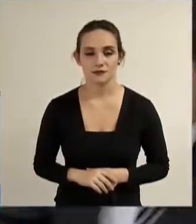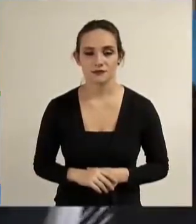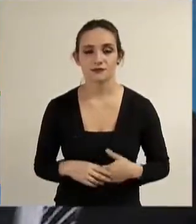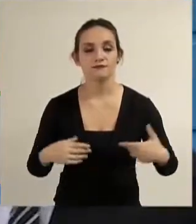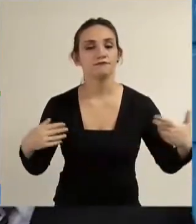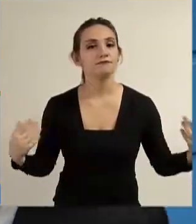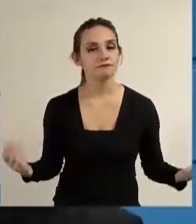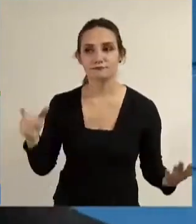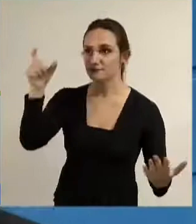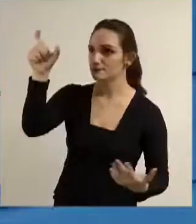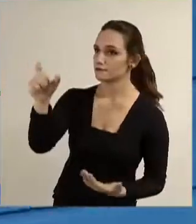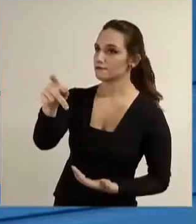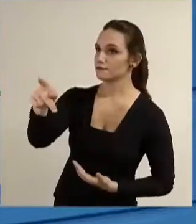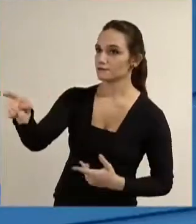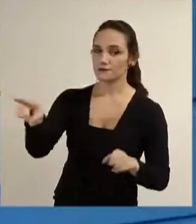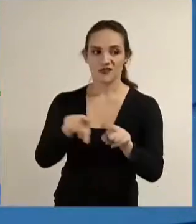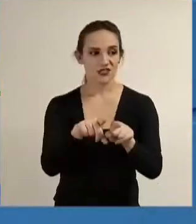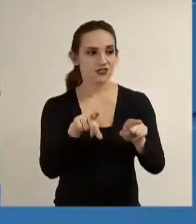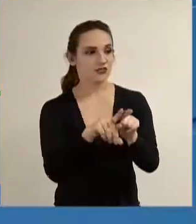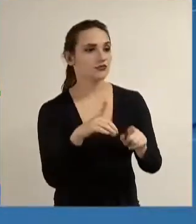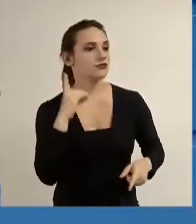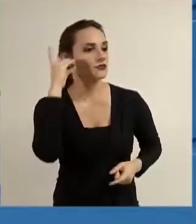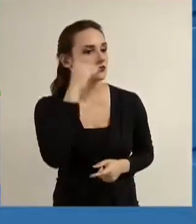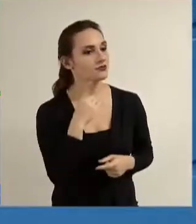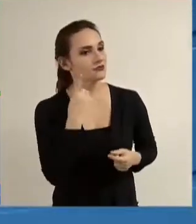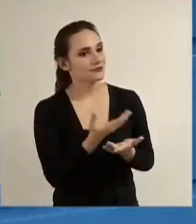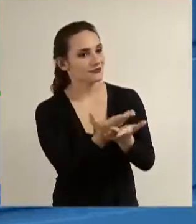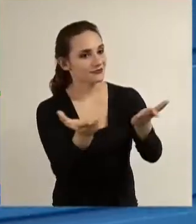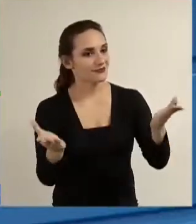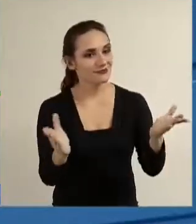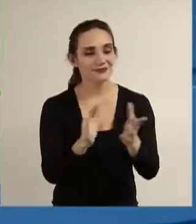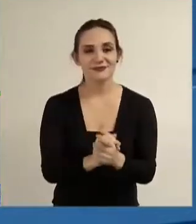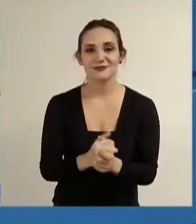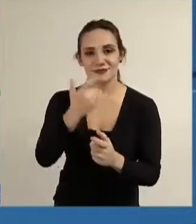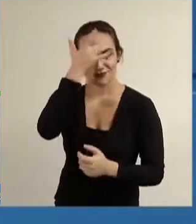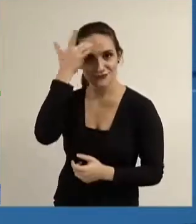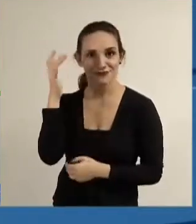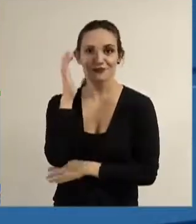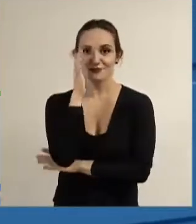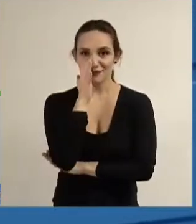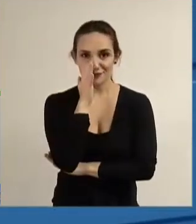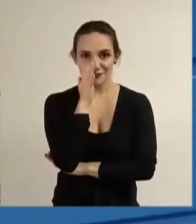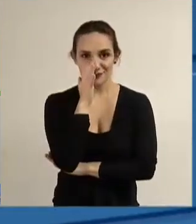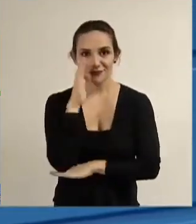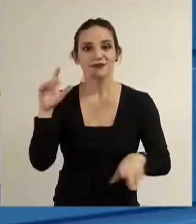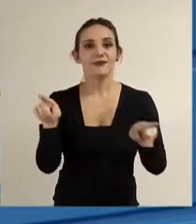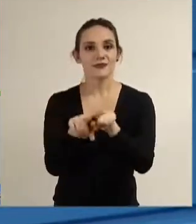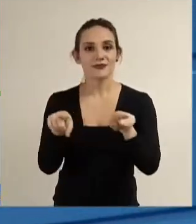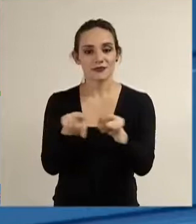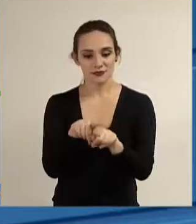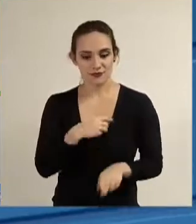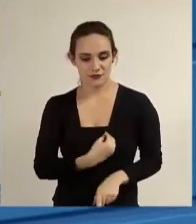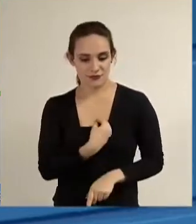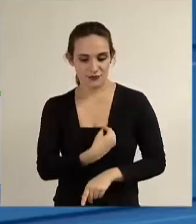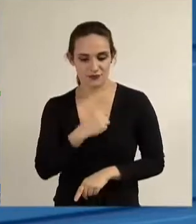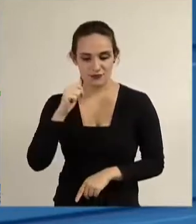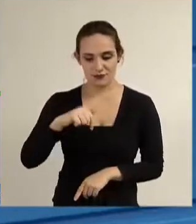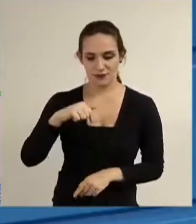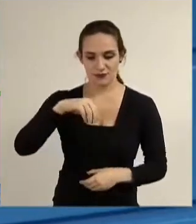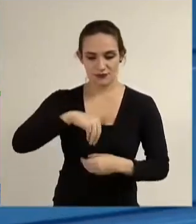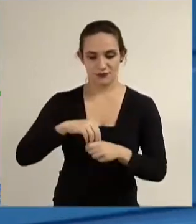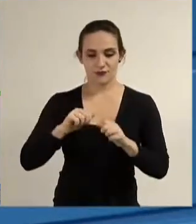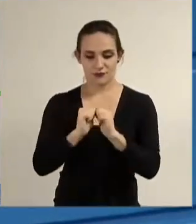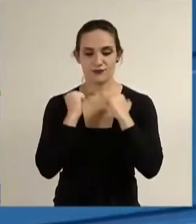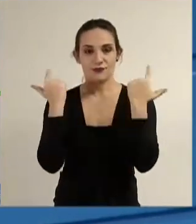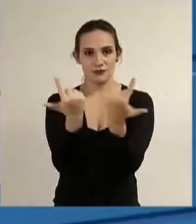Senhor presidente, senhores parlamentares, público que nos assiste, público que se faz presente nas dependências